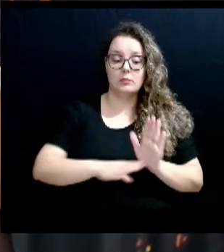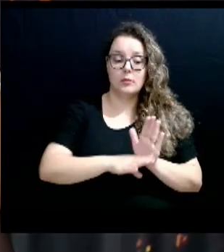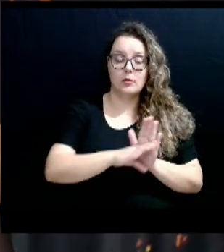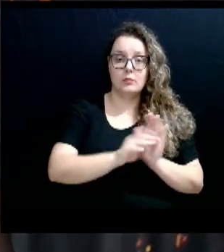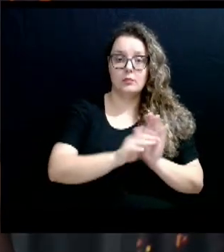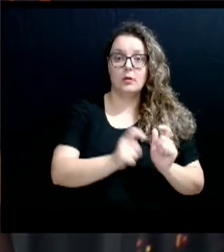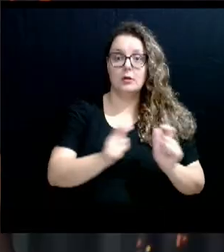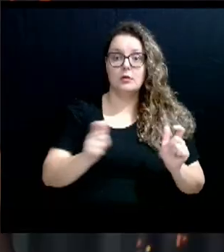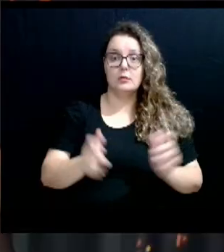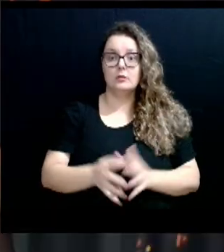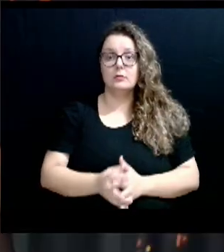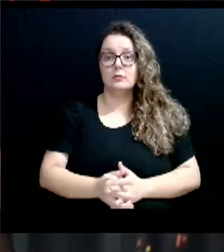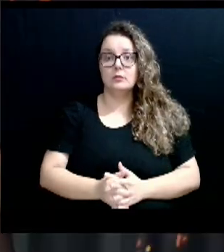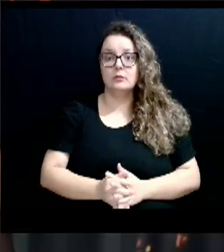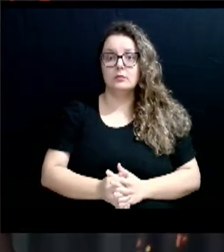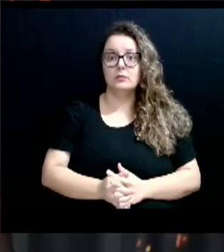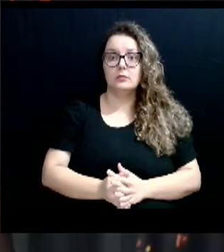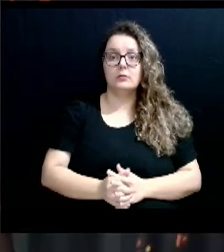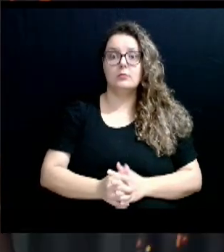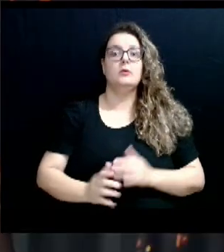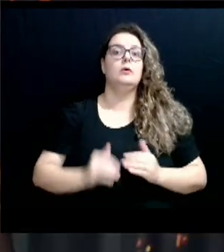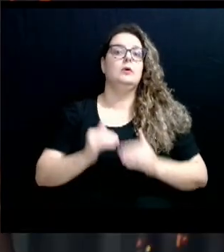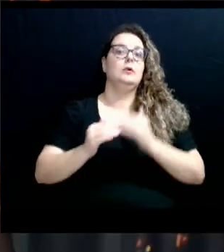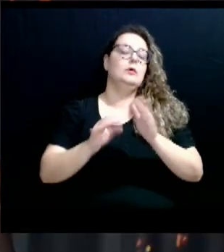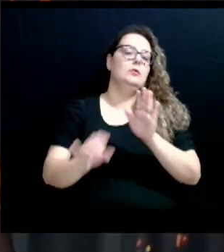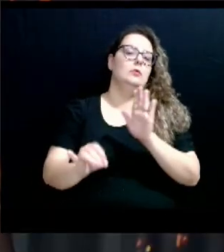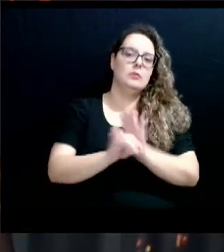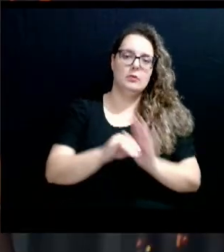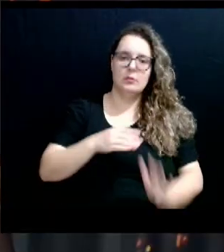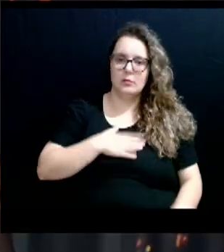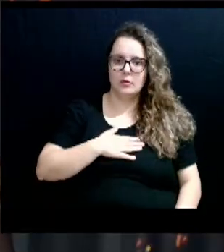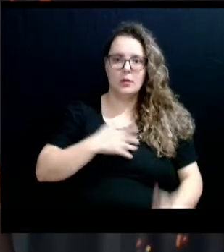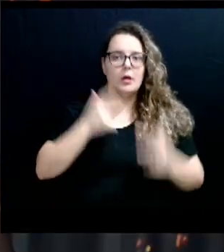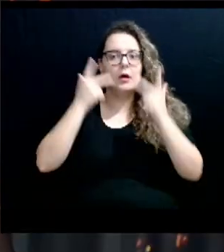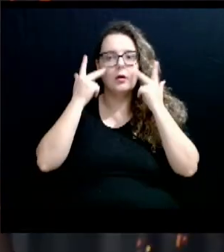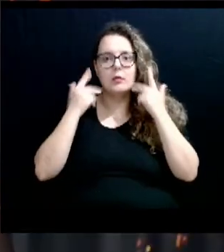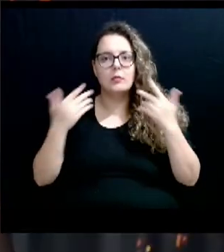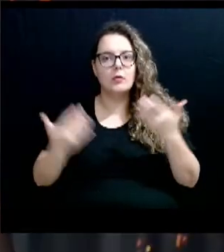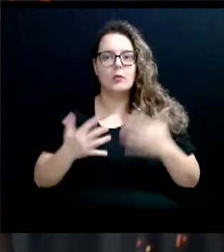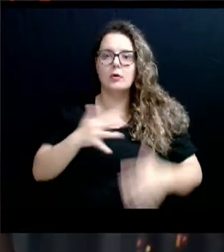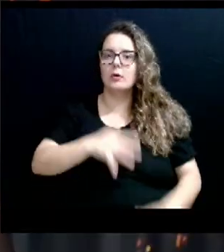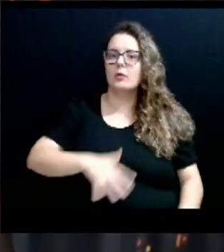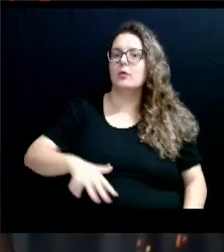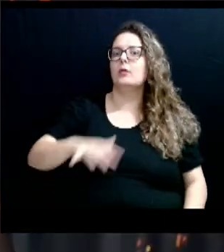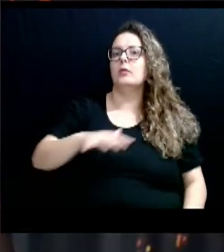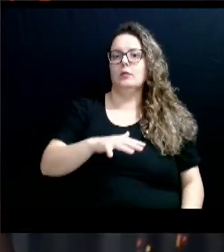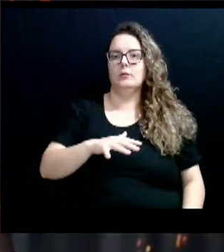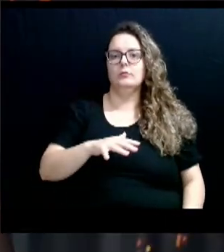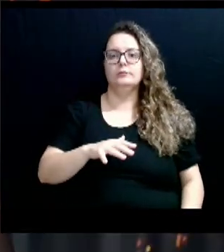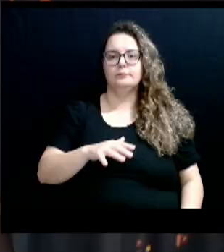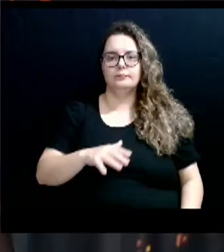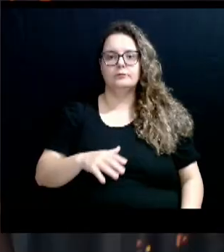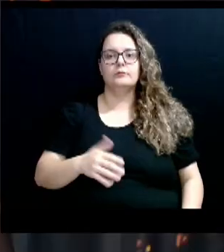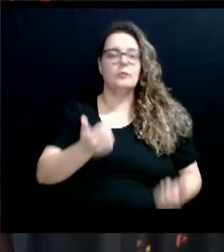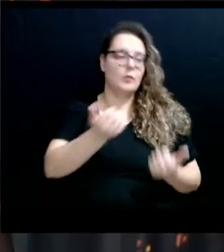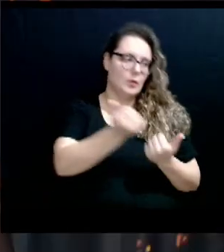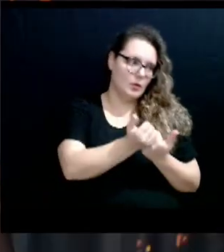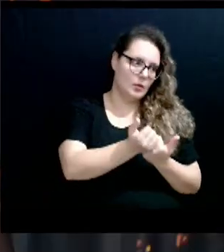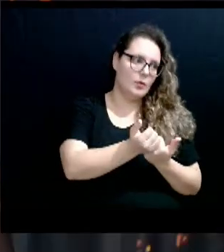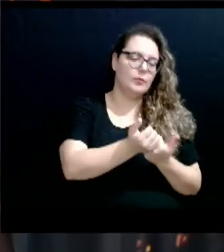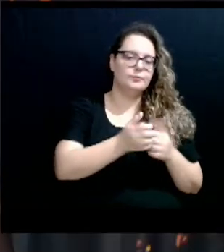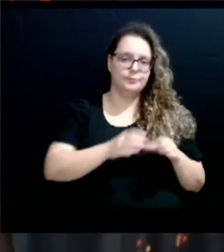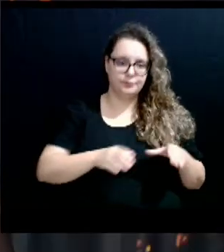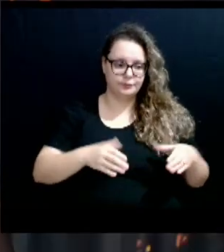eu passei a construir a minha identidade, que é muito comum também hoje no meio corporativo, com base nos cargos, né? Que